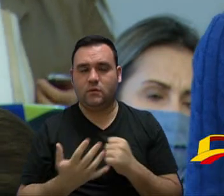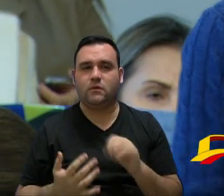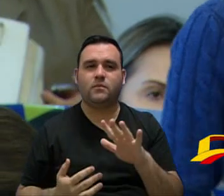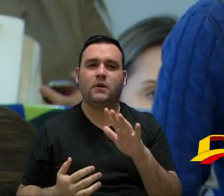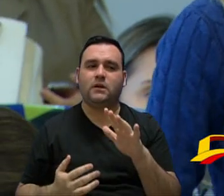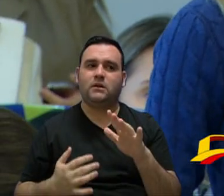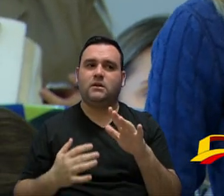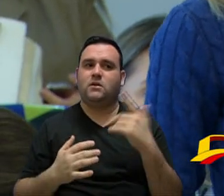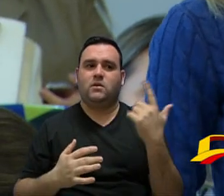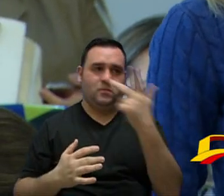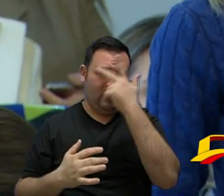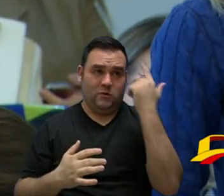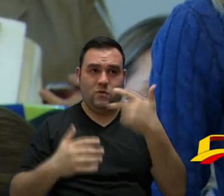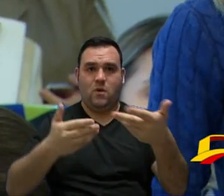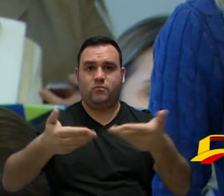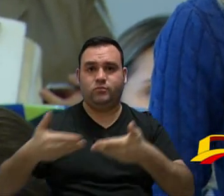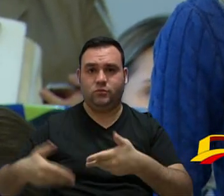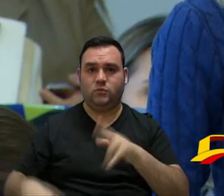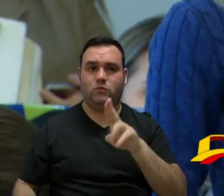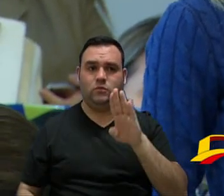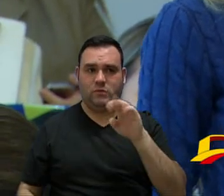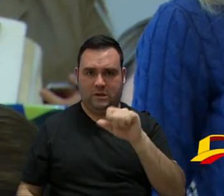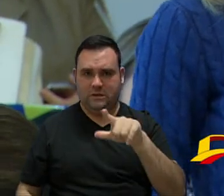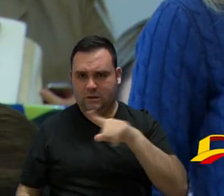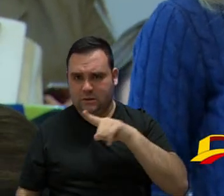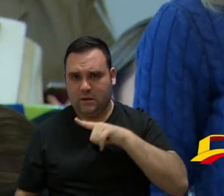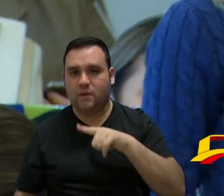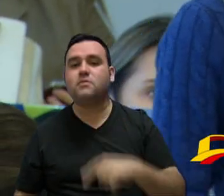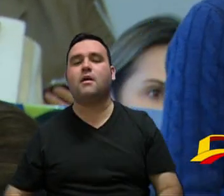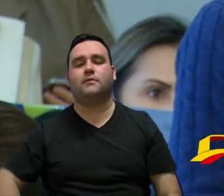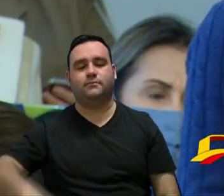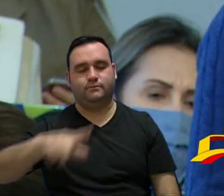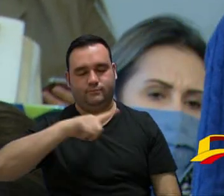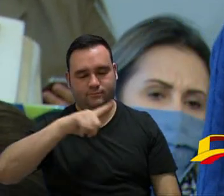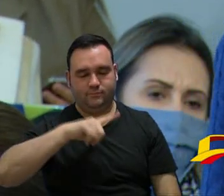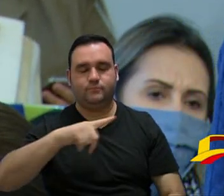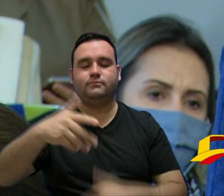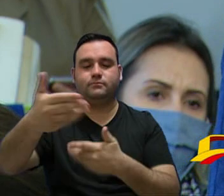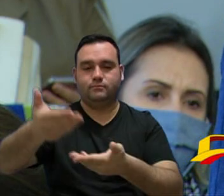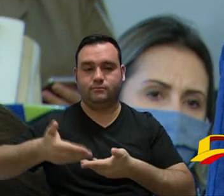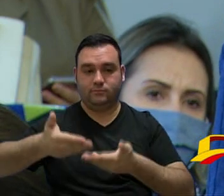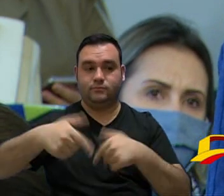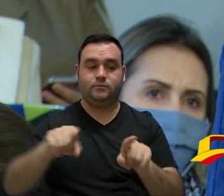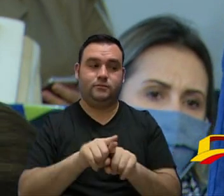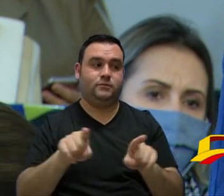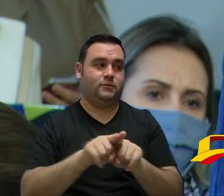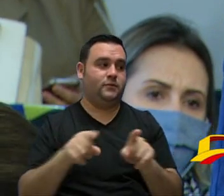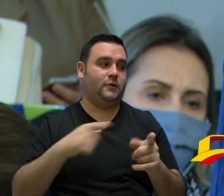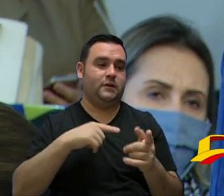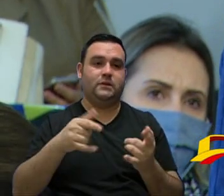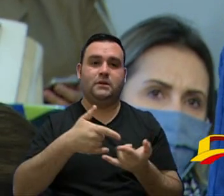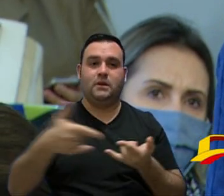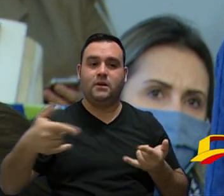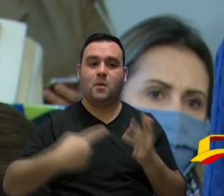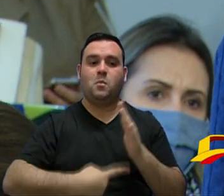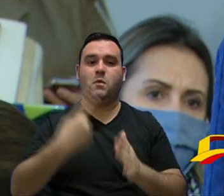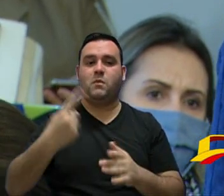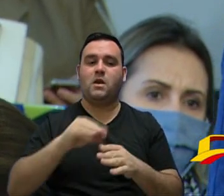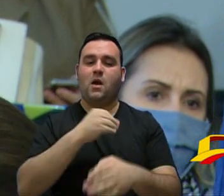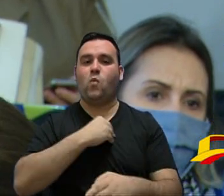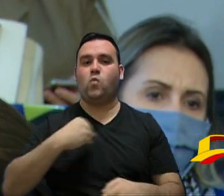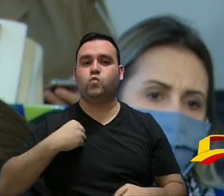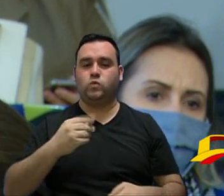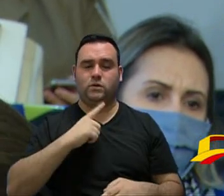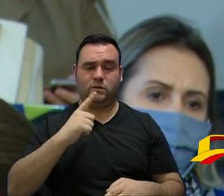doutora não está recebendo ninguém das unidades básicas de saúde está estamos recebendo inclusive com superman guias de primeira consulta